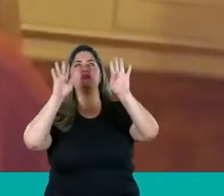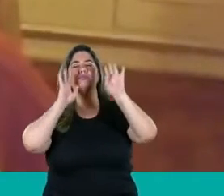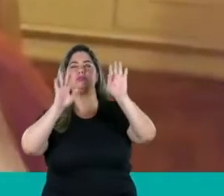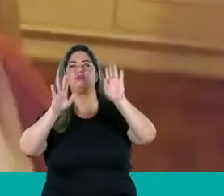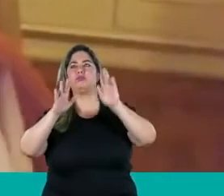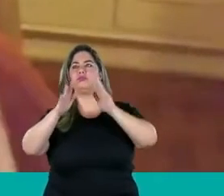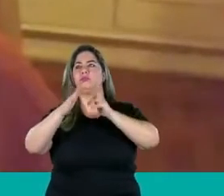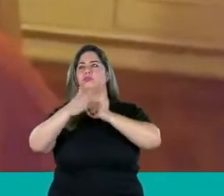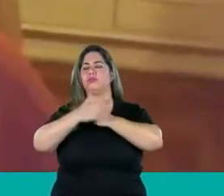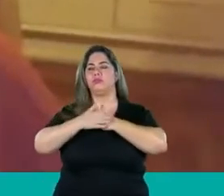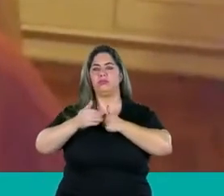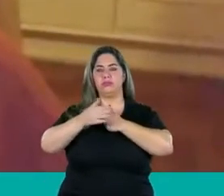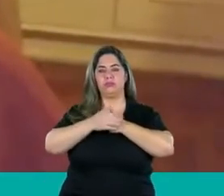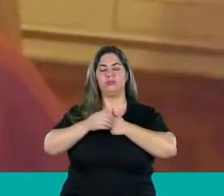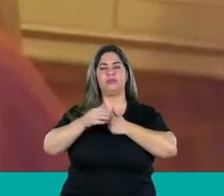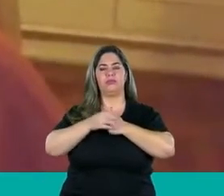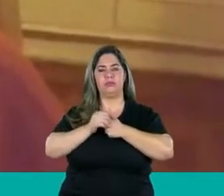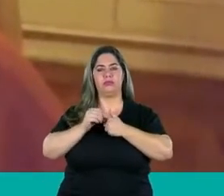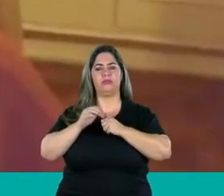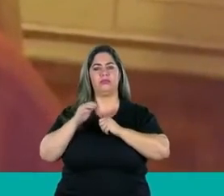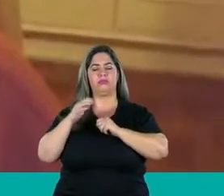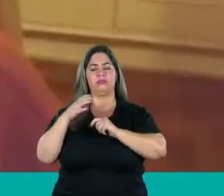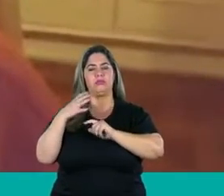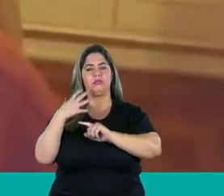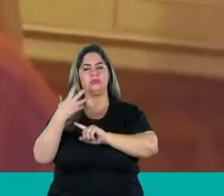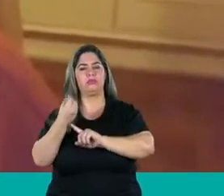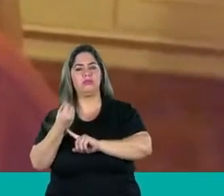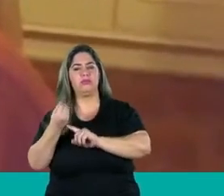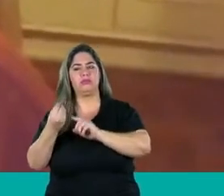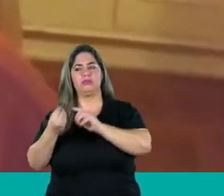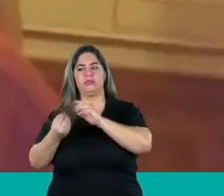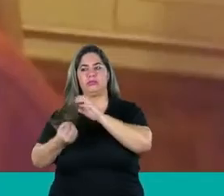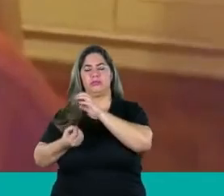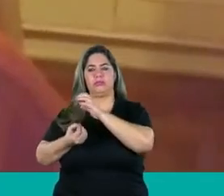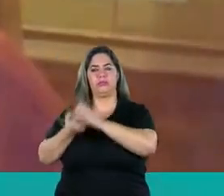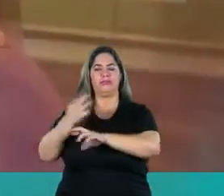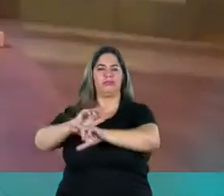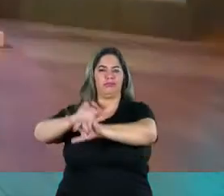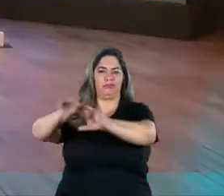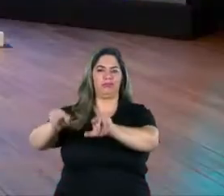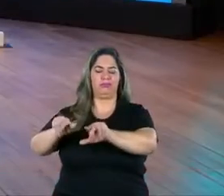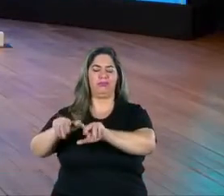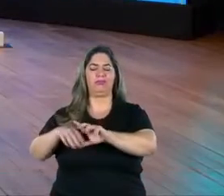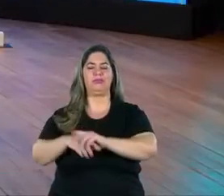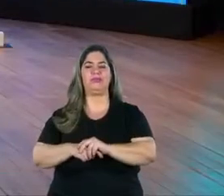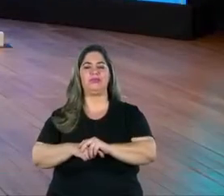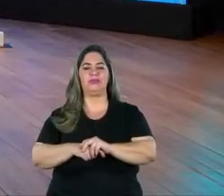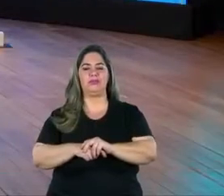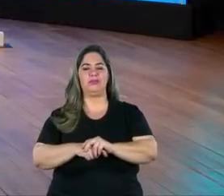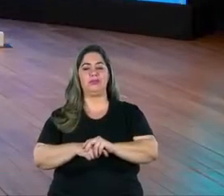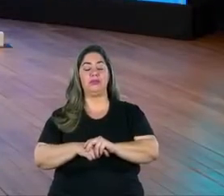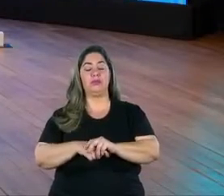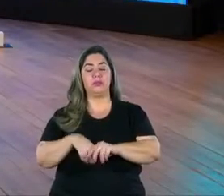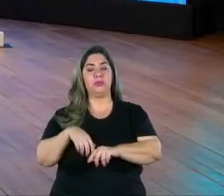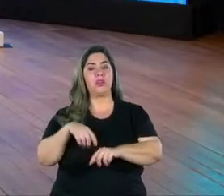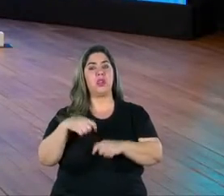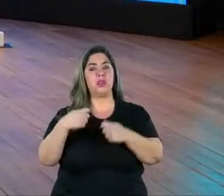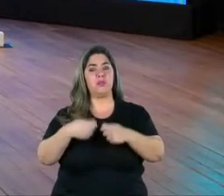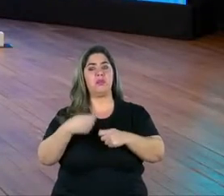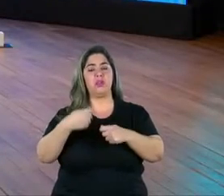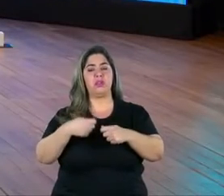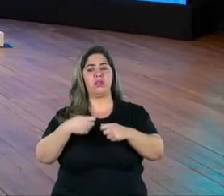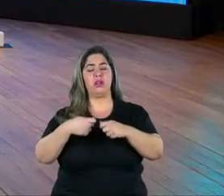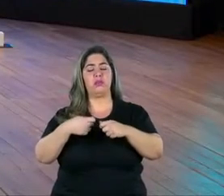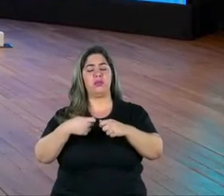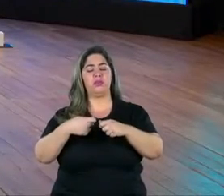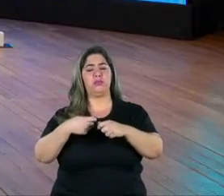dos amores, das artes e da criatividade de modo geral. E temos que nos reinventar.